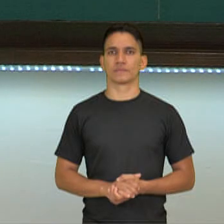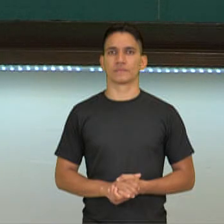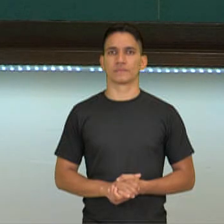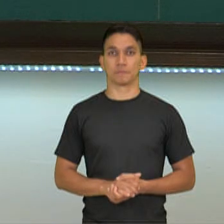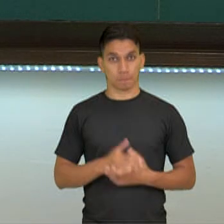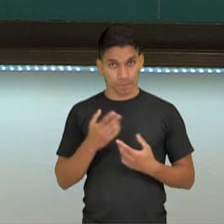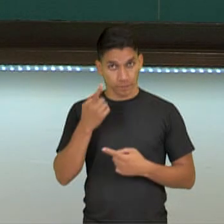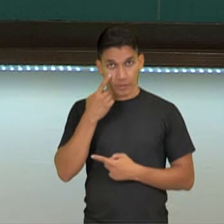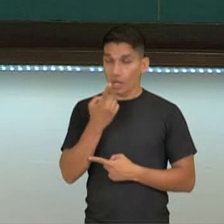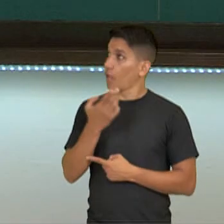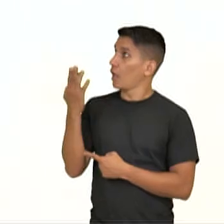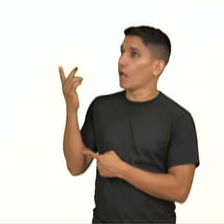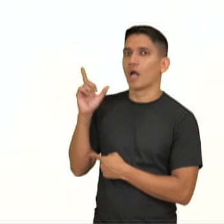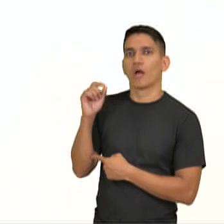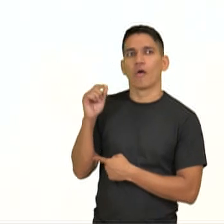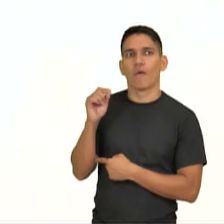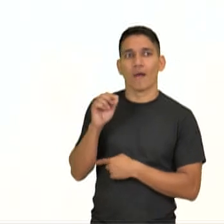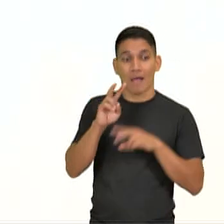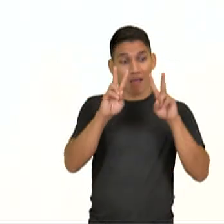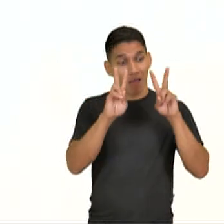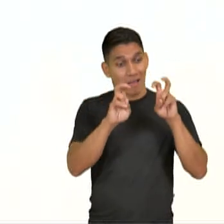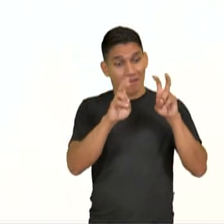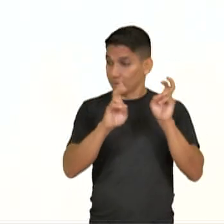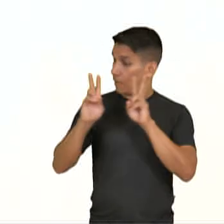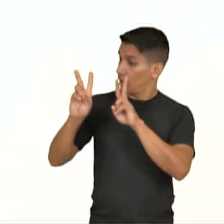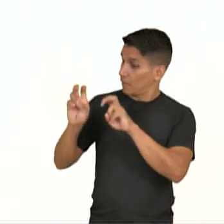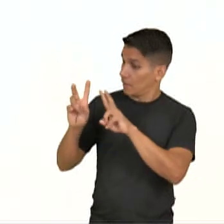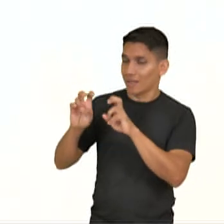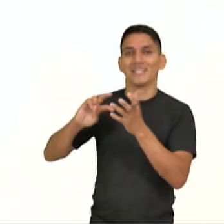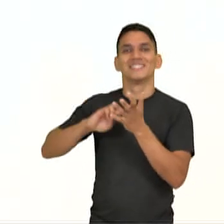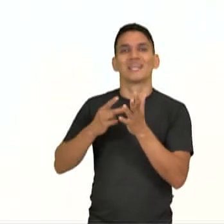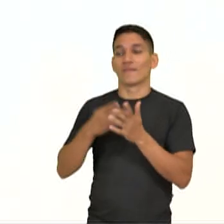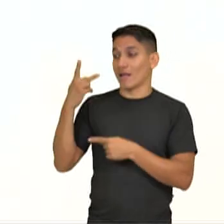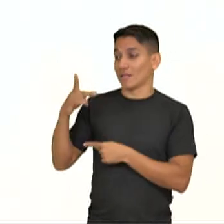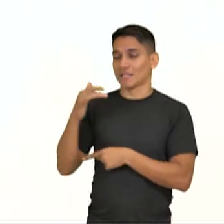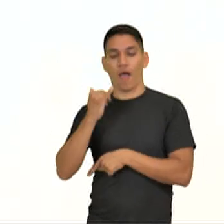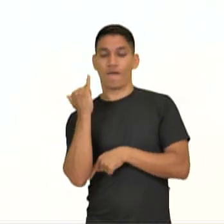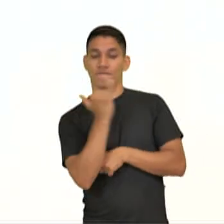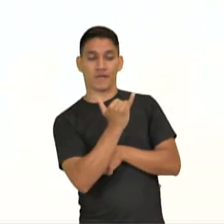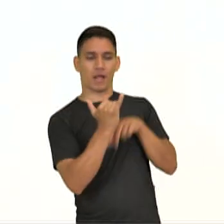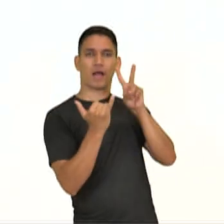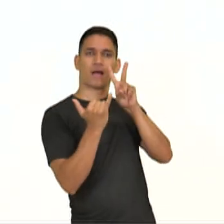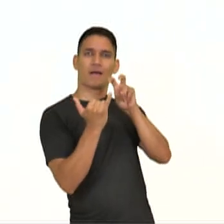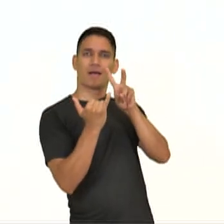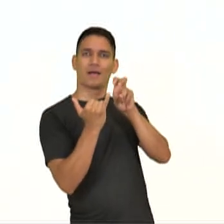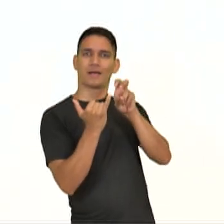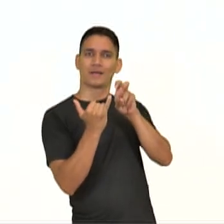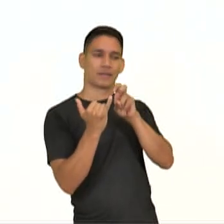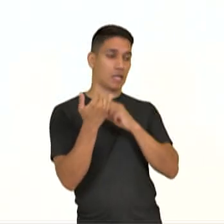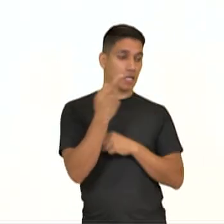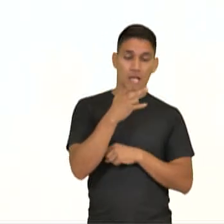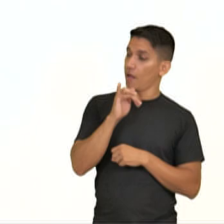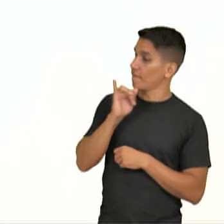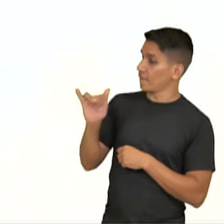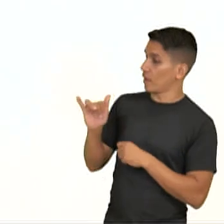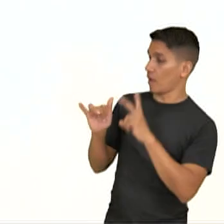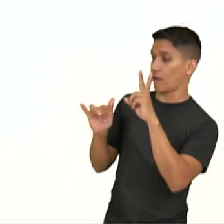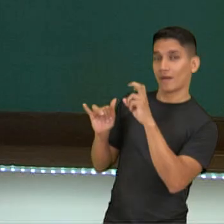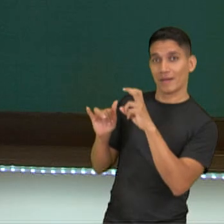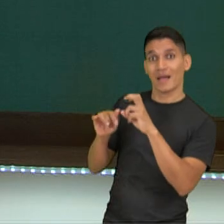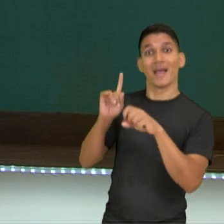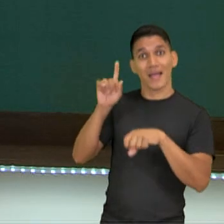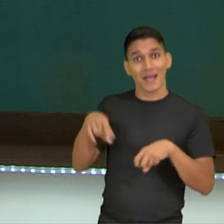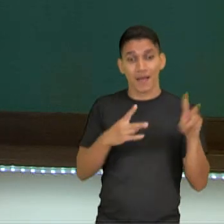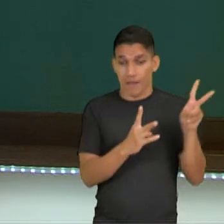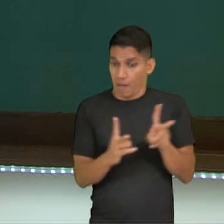Então, pessoal, observem que elas marcam a fala dos dois personagens, né? Então, se trata de um fragmento do texto, de